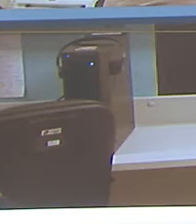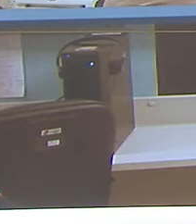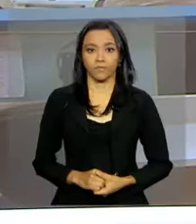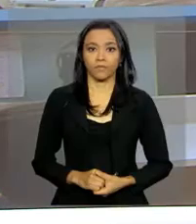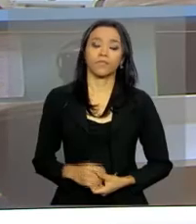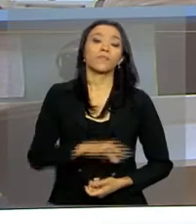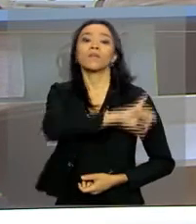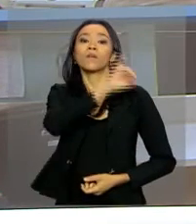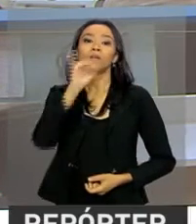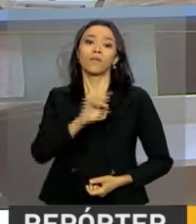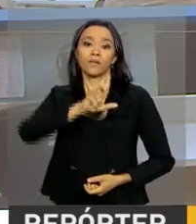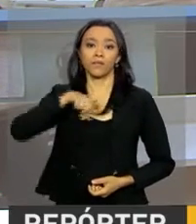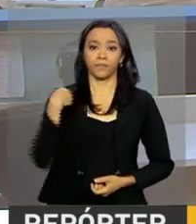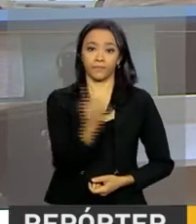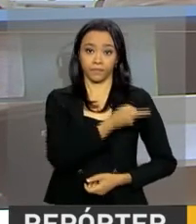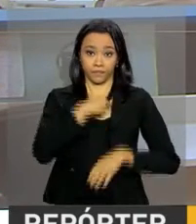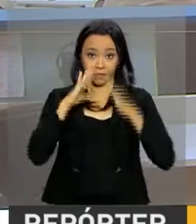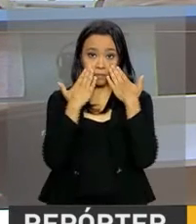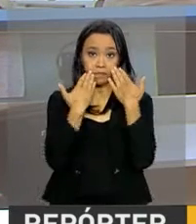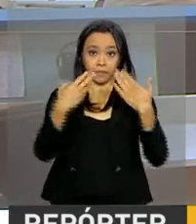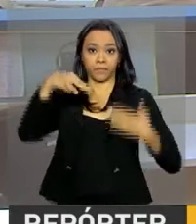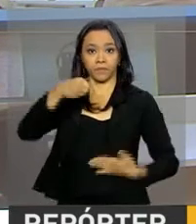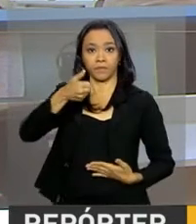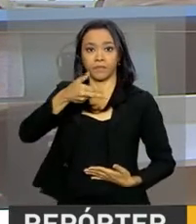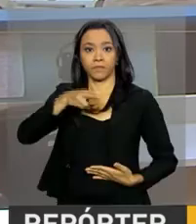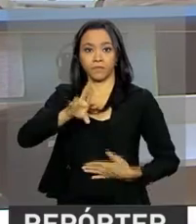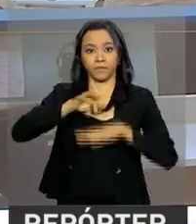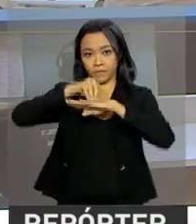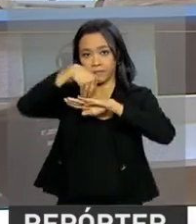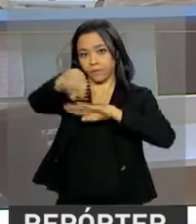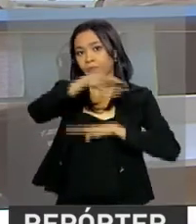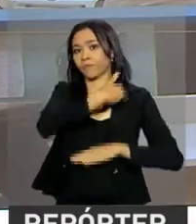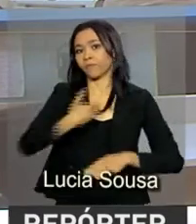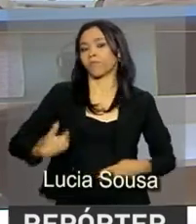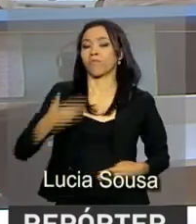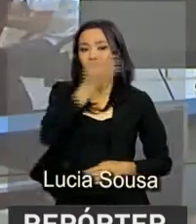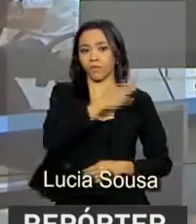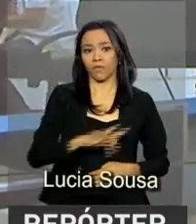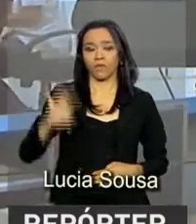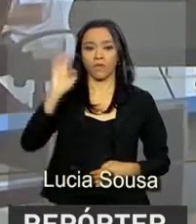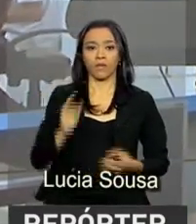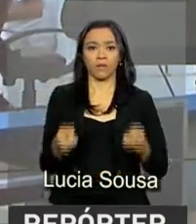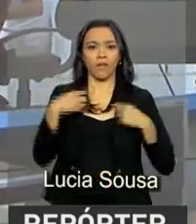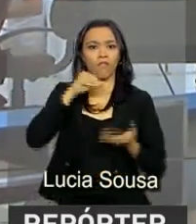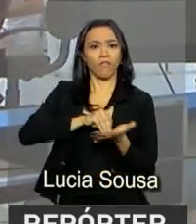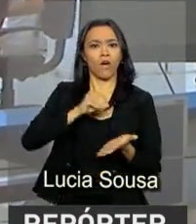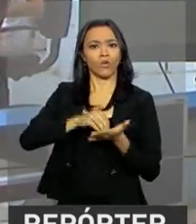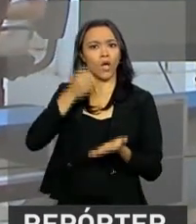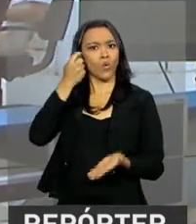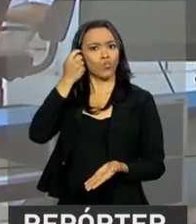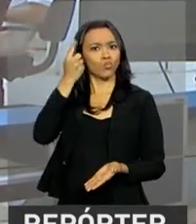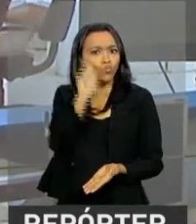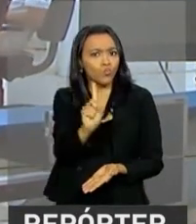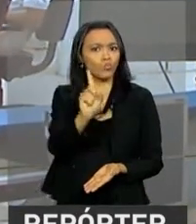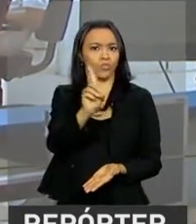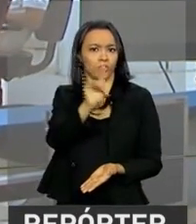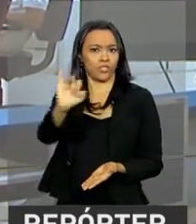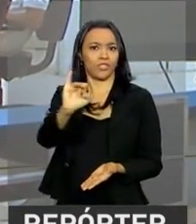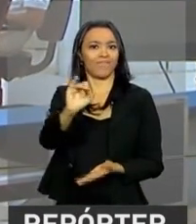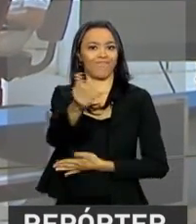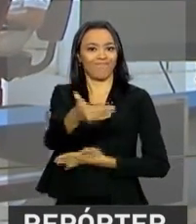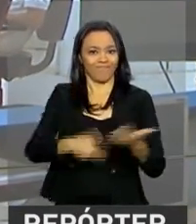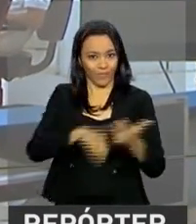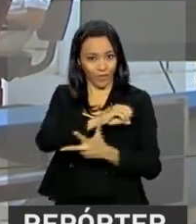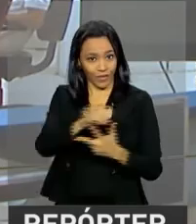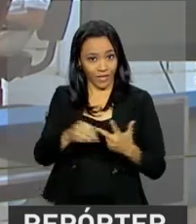lá o repórter nbb está de volta com as notícias do governo federal falta um dia para o enem enquanto os